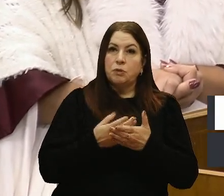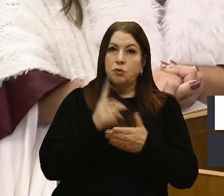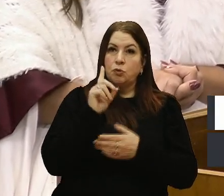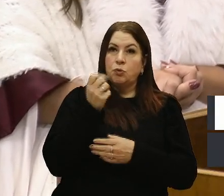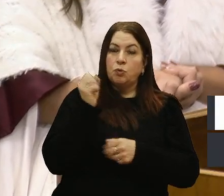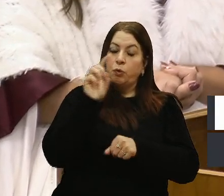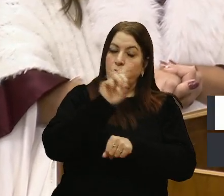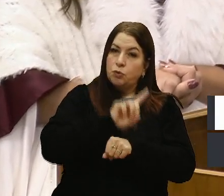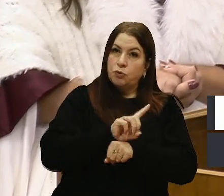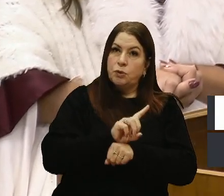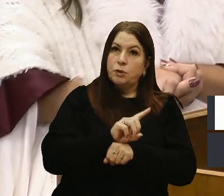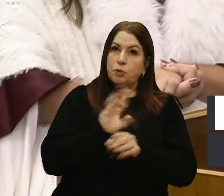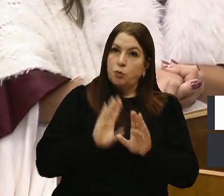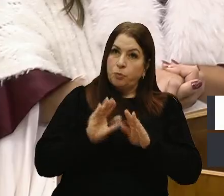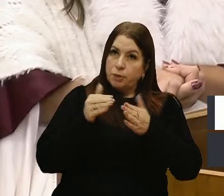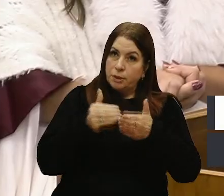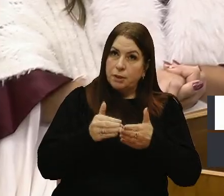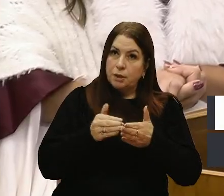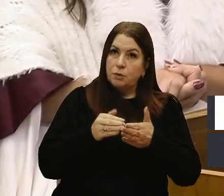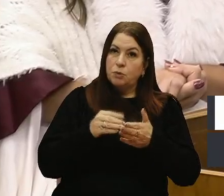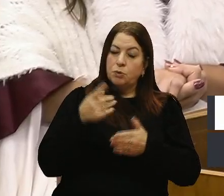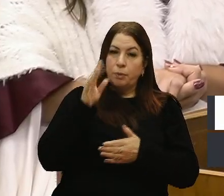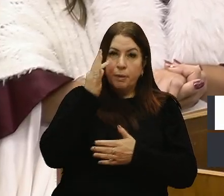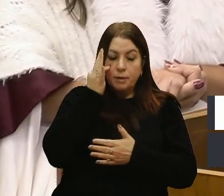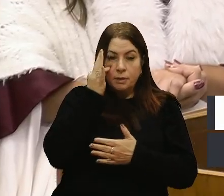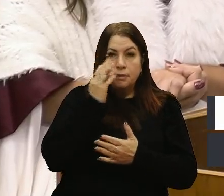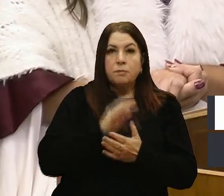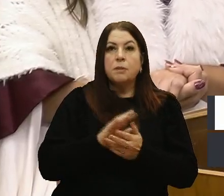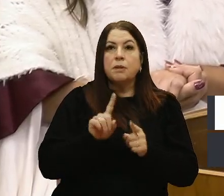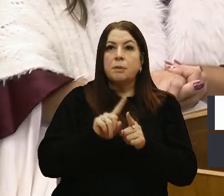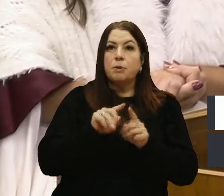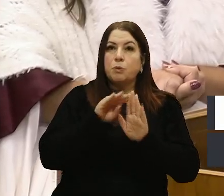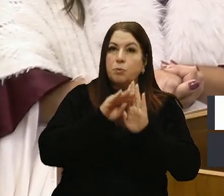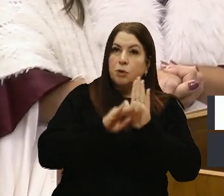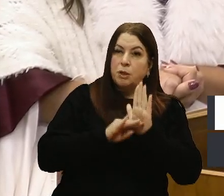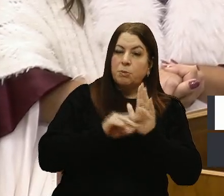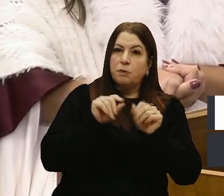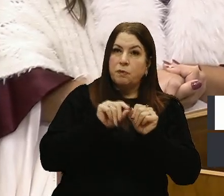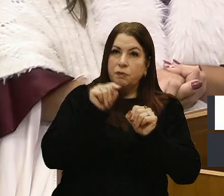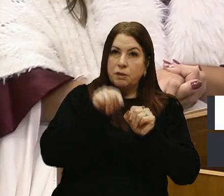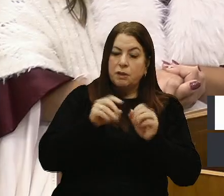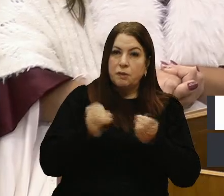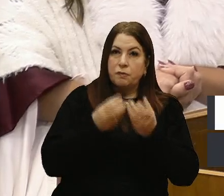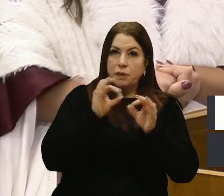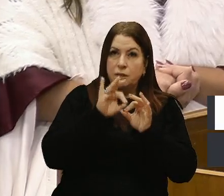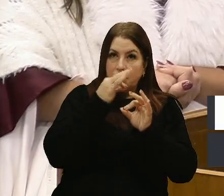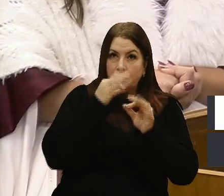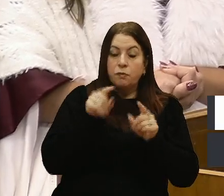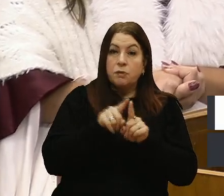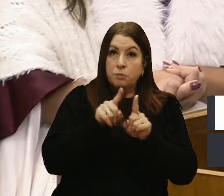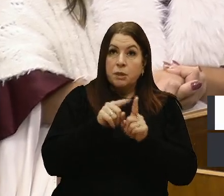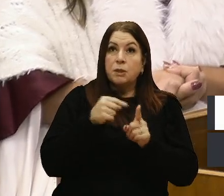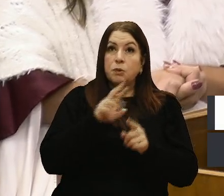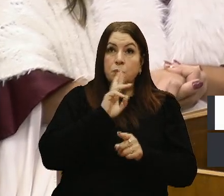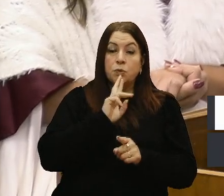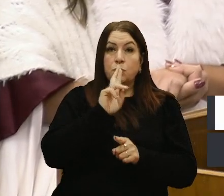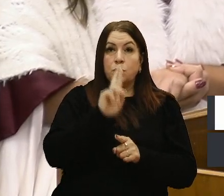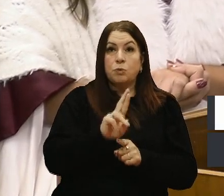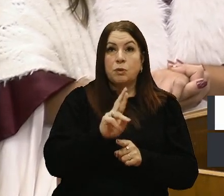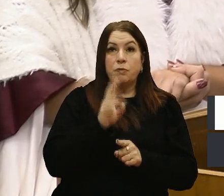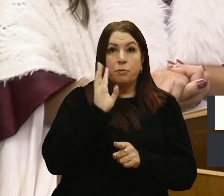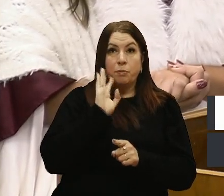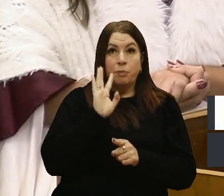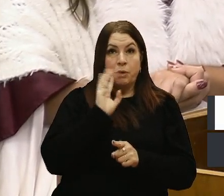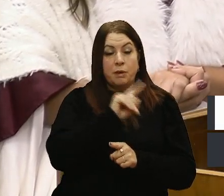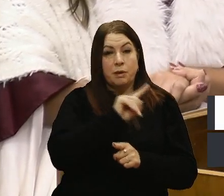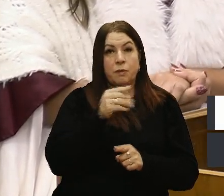18 dias, com as suas comissões e as suas presenças, com os programas lá que foram gerados lá na Festa da Uva. Então, o resultado foi bem bacana.